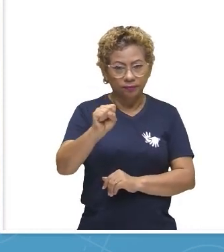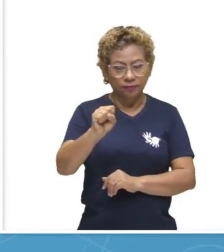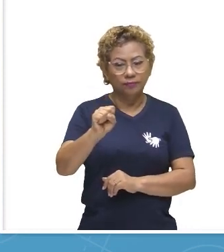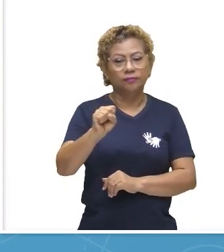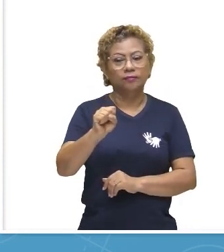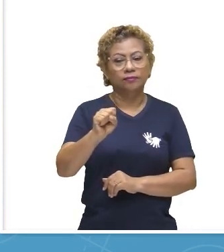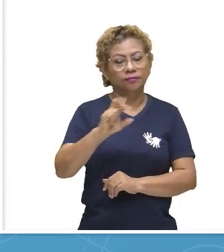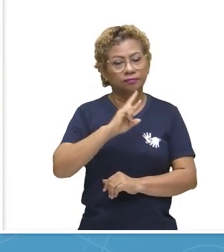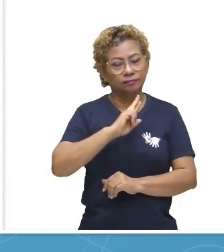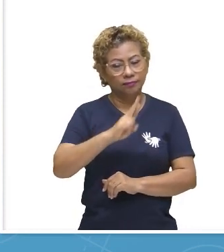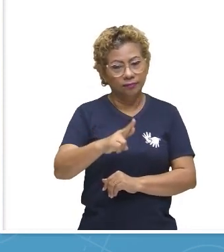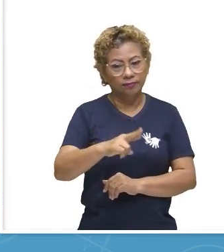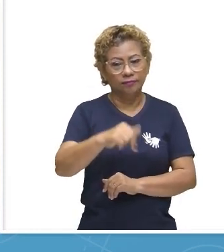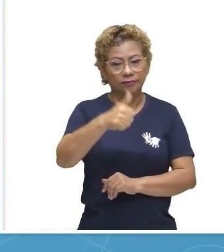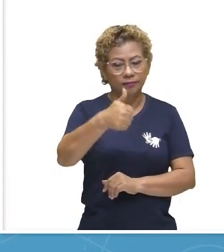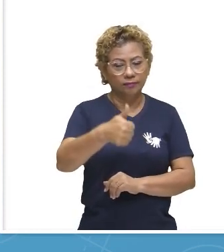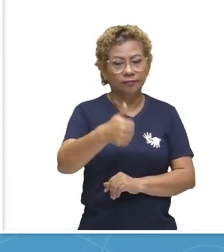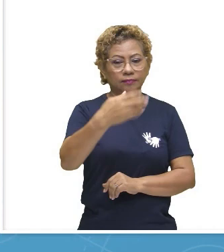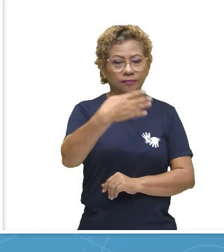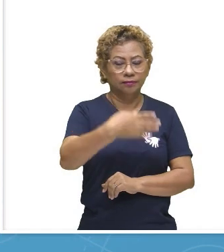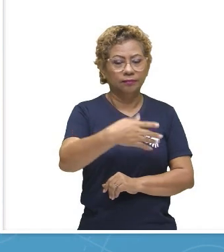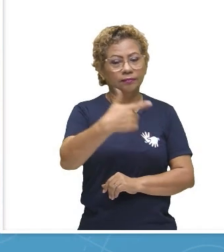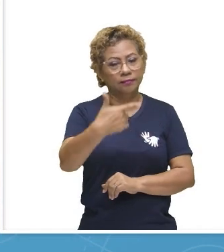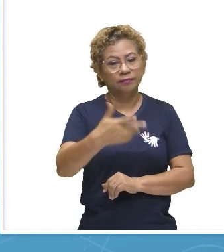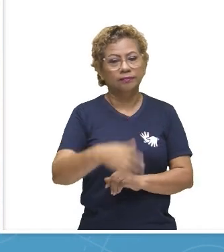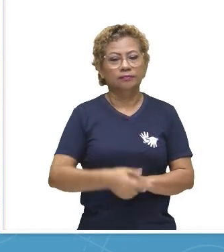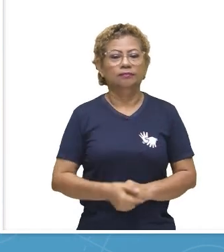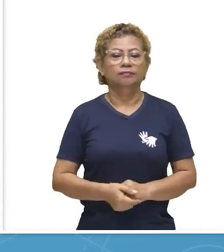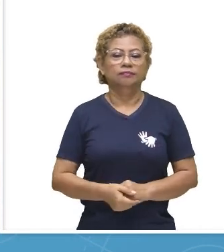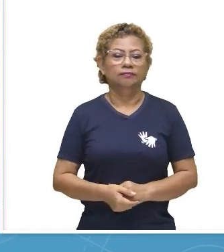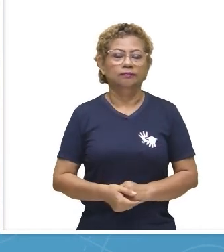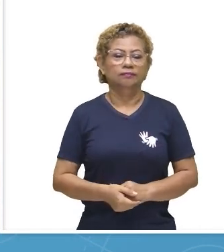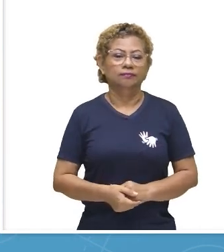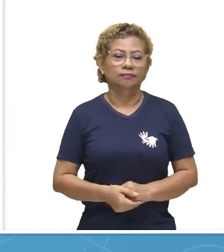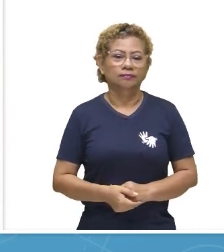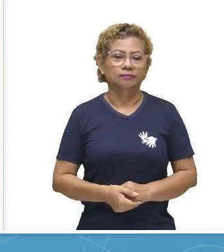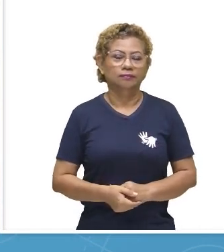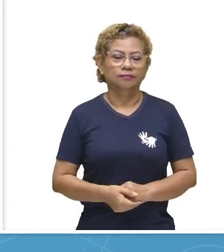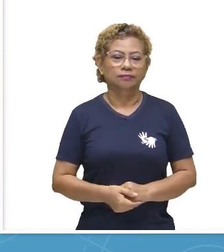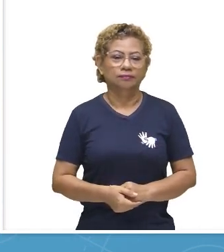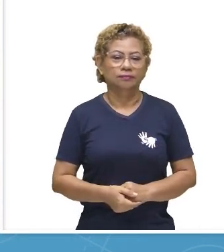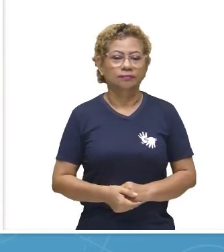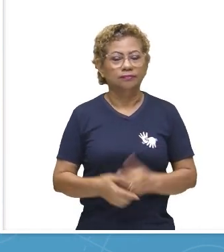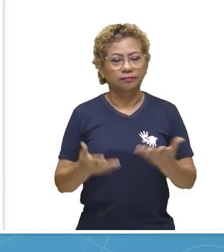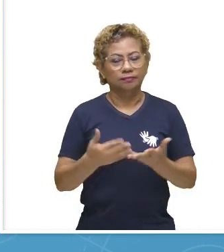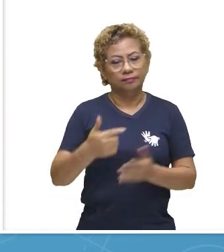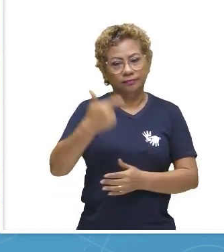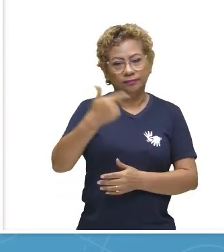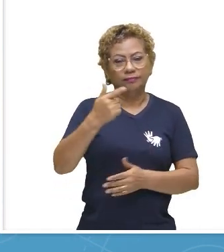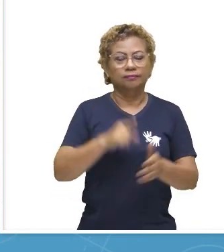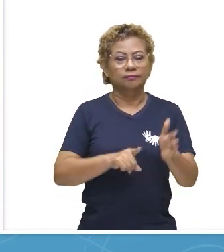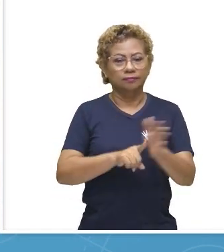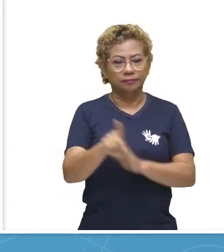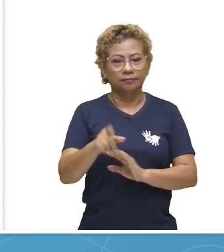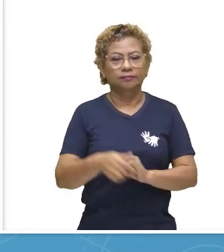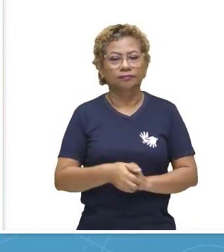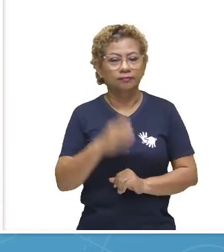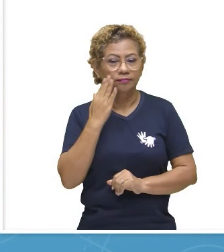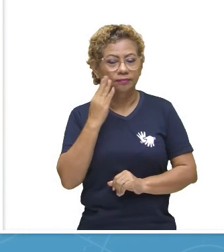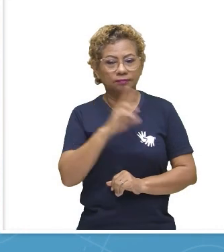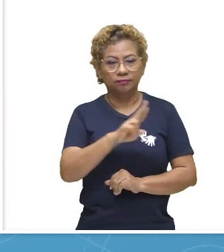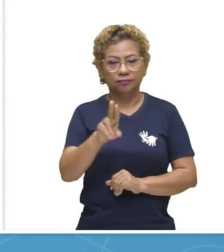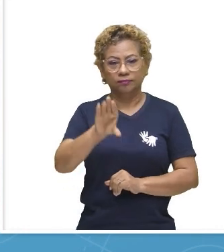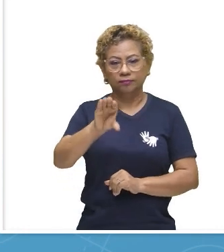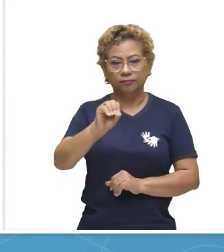questão 2. Identifique os ângulos. Primeiro é o colateral, então tem que estar do mesmo